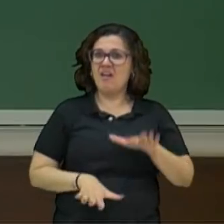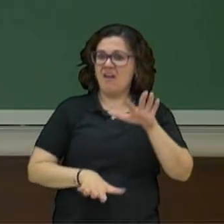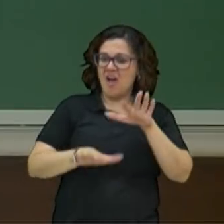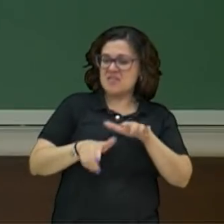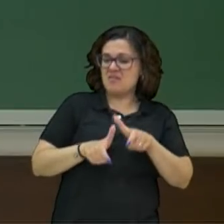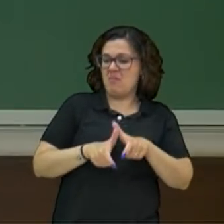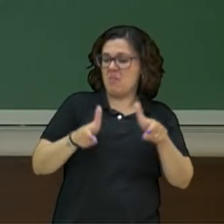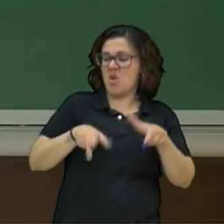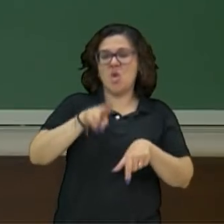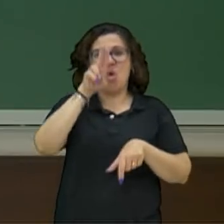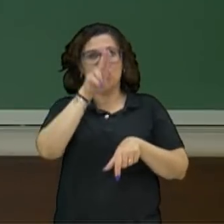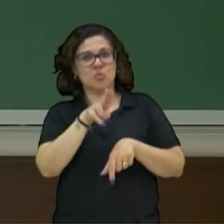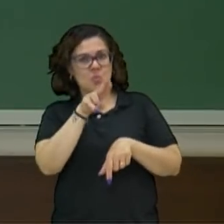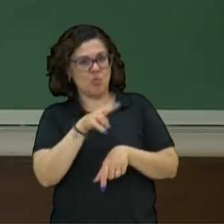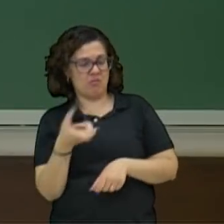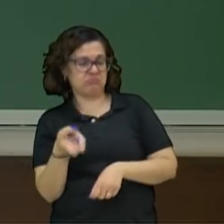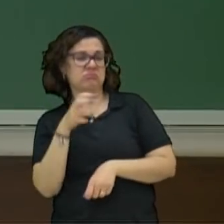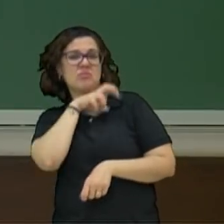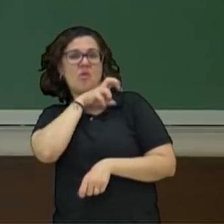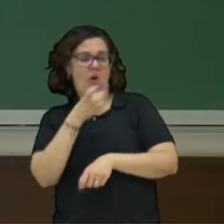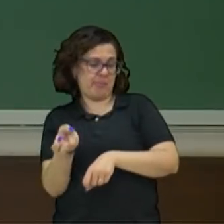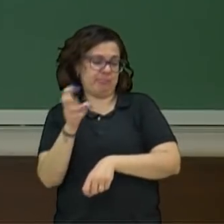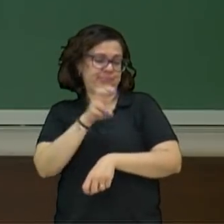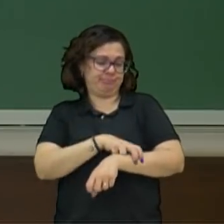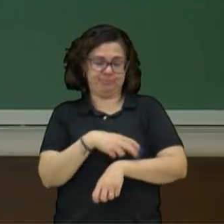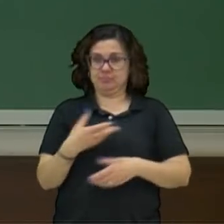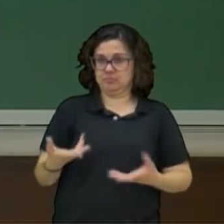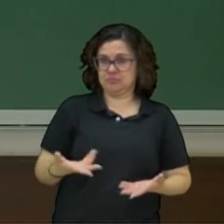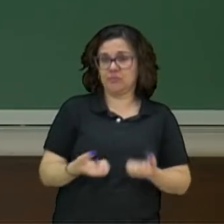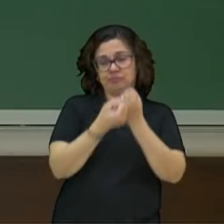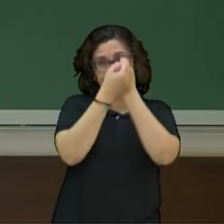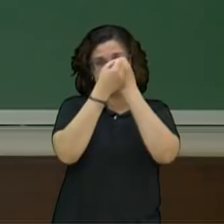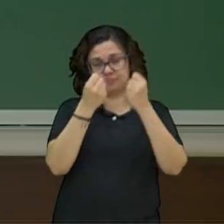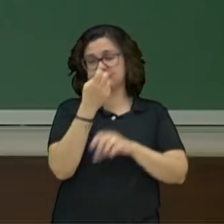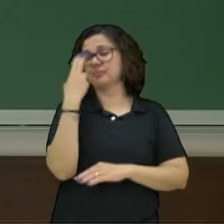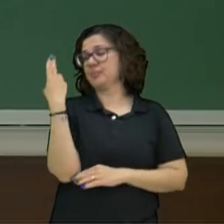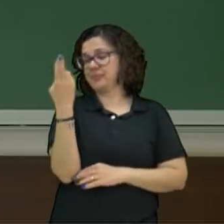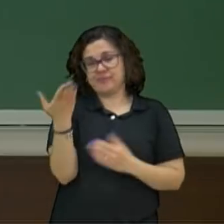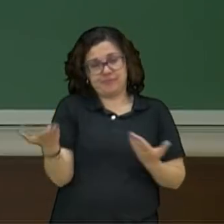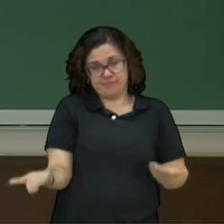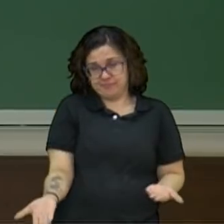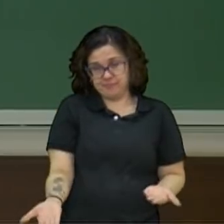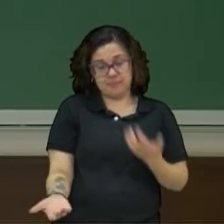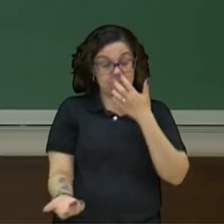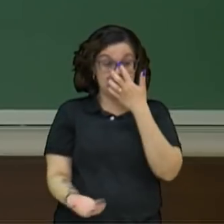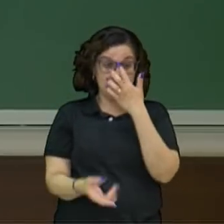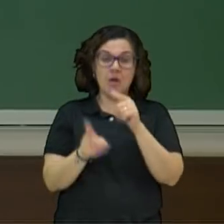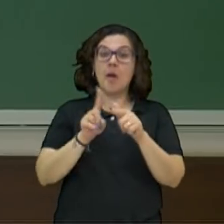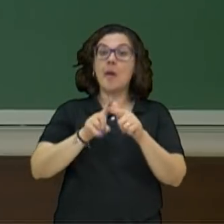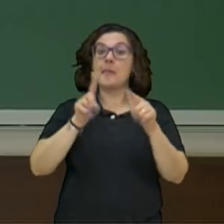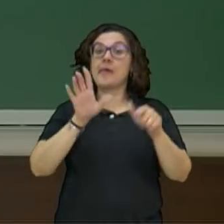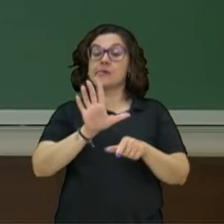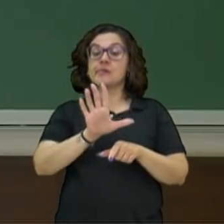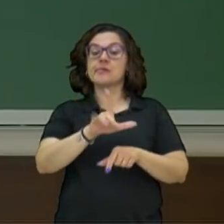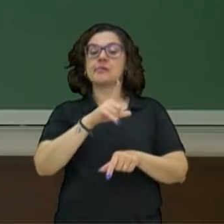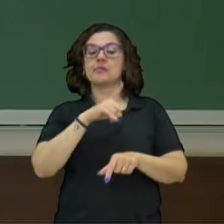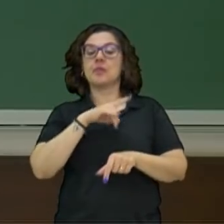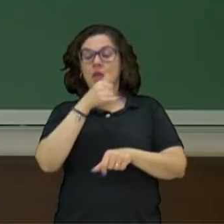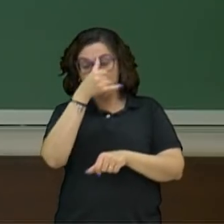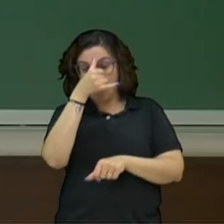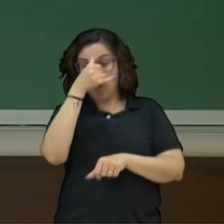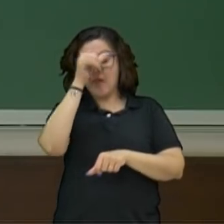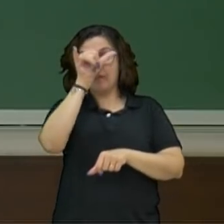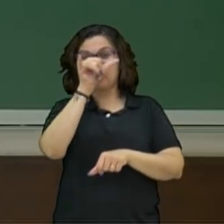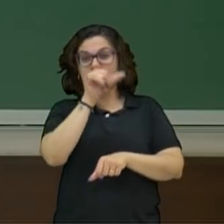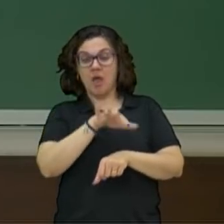a maioria das pessoas nunca vai ser picado. Então não faz sentido. Não existe a vacina, mas existe o soro contra o veneno